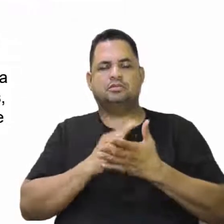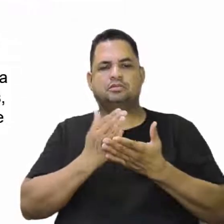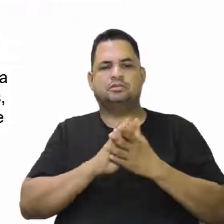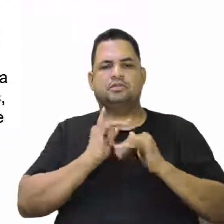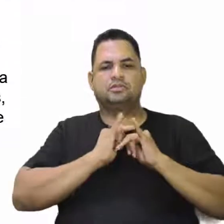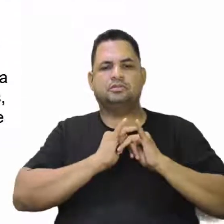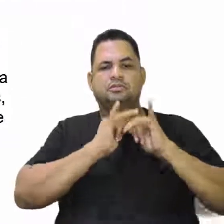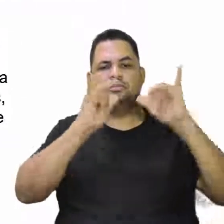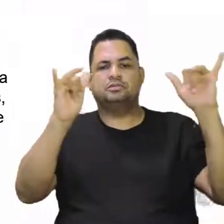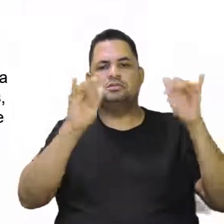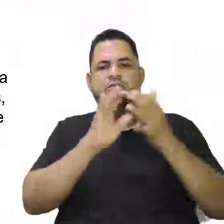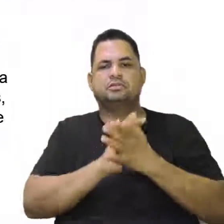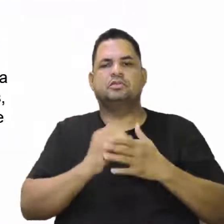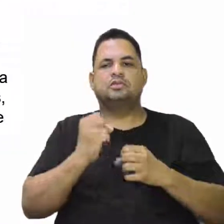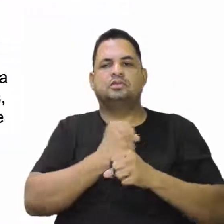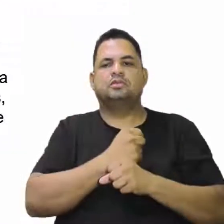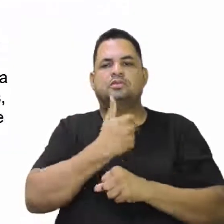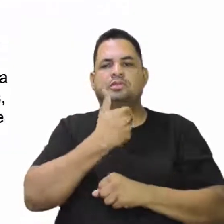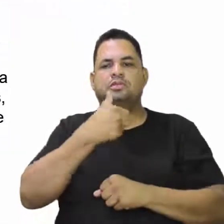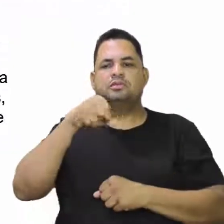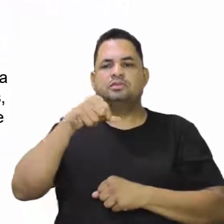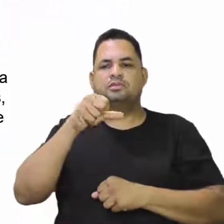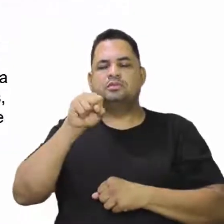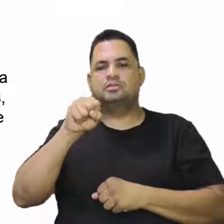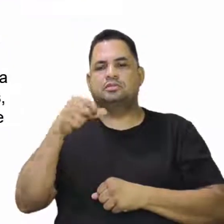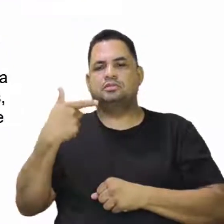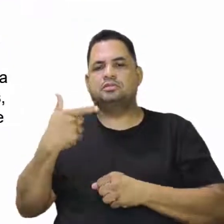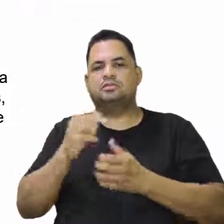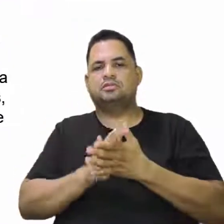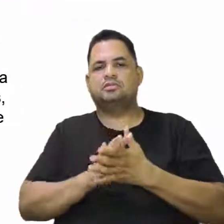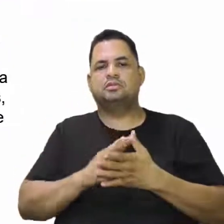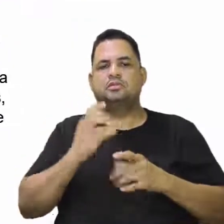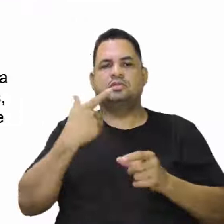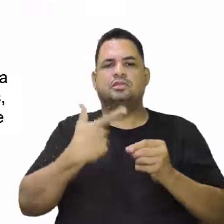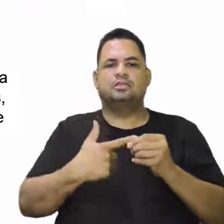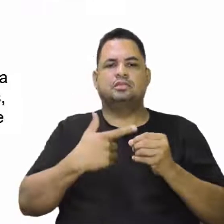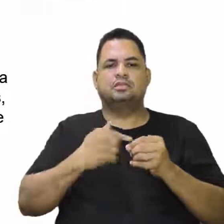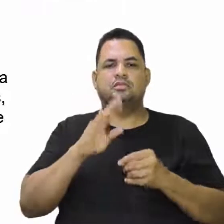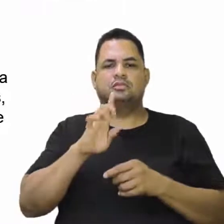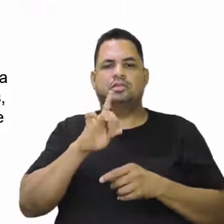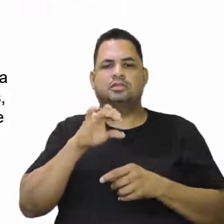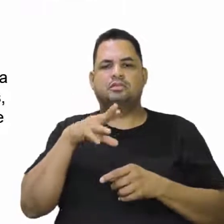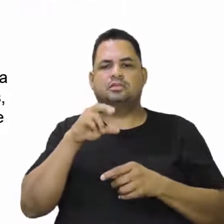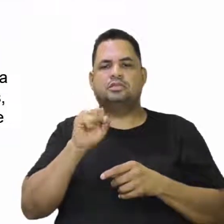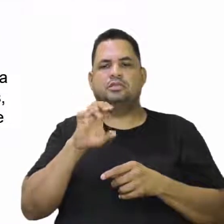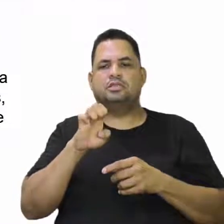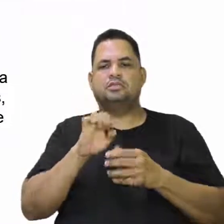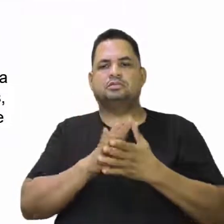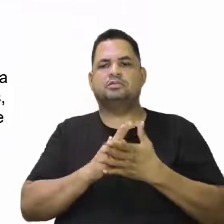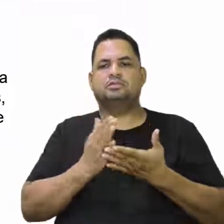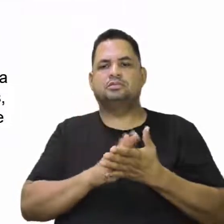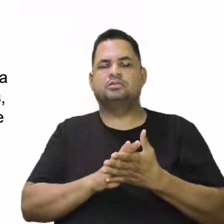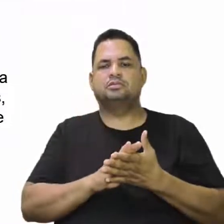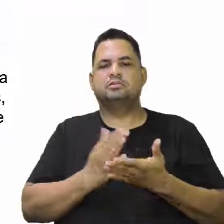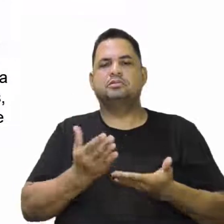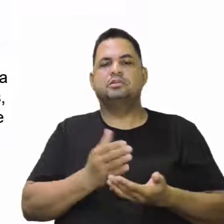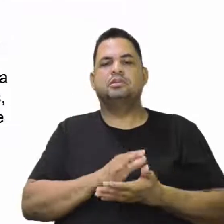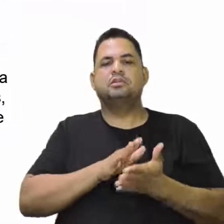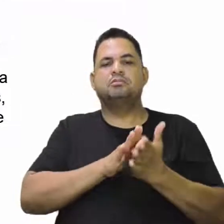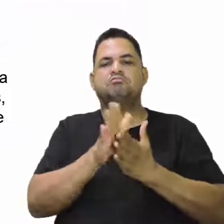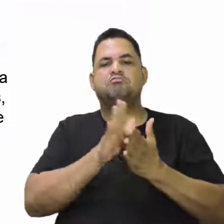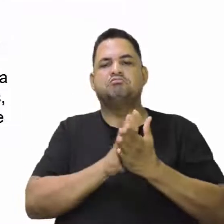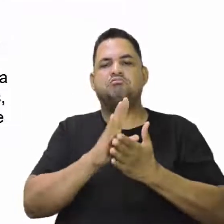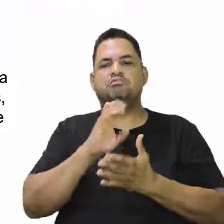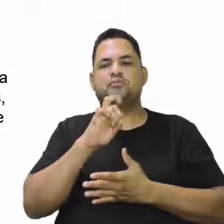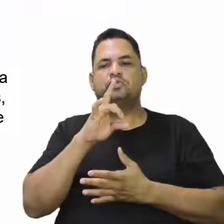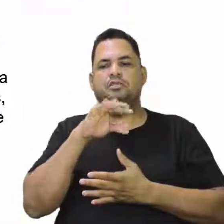originalmente em 1982 na cidade de Buenos Aires pela editora Sudamericana. Ele foi